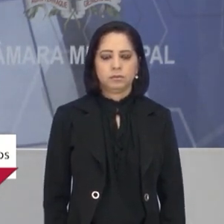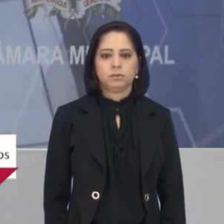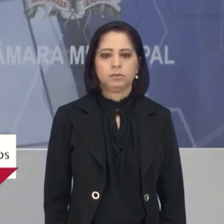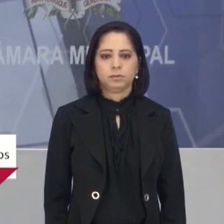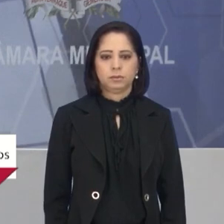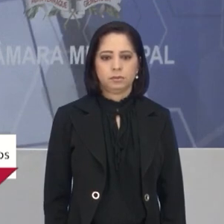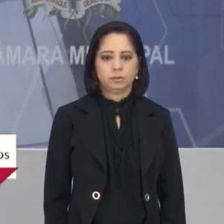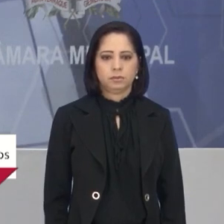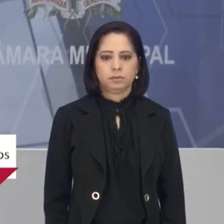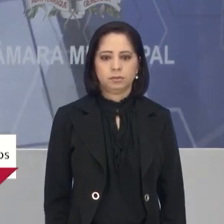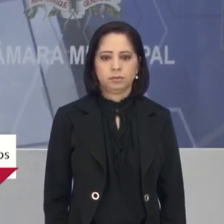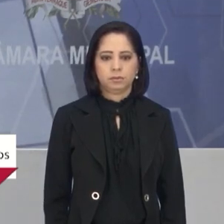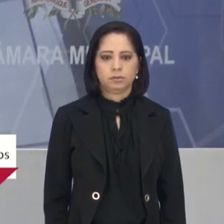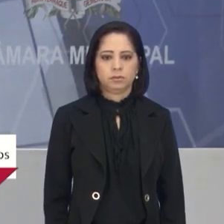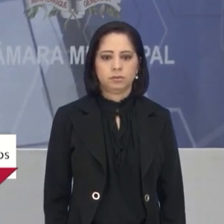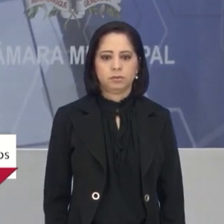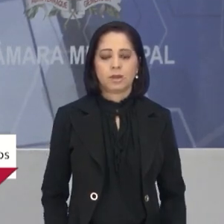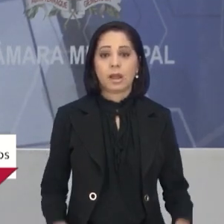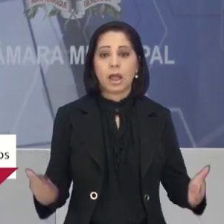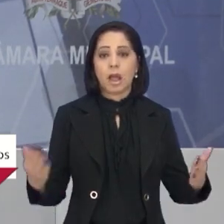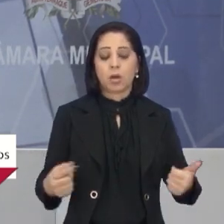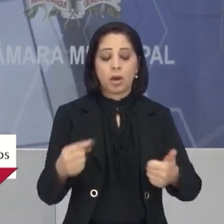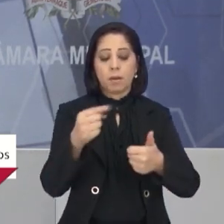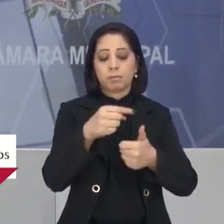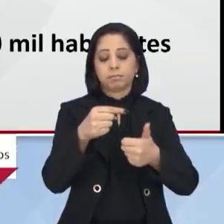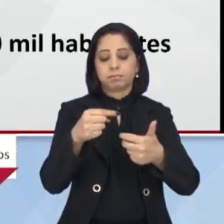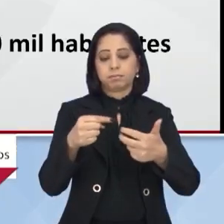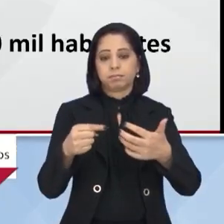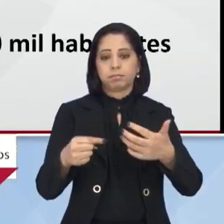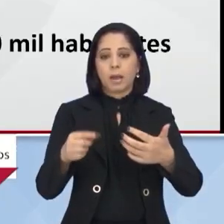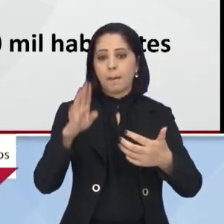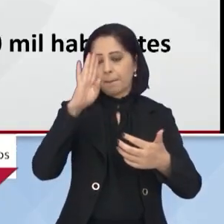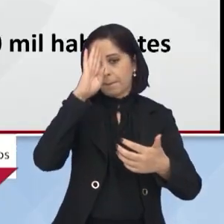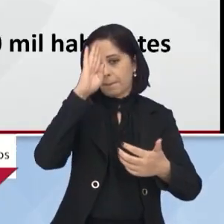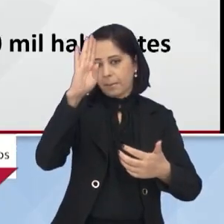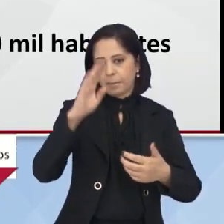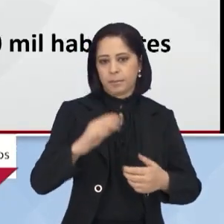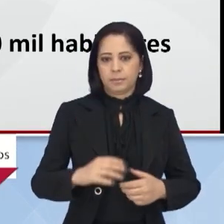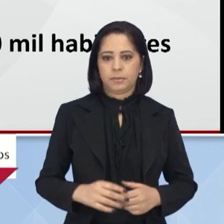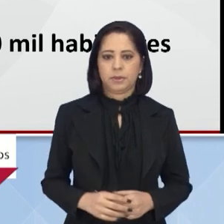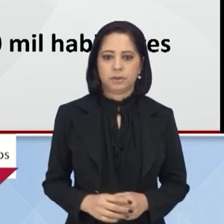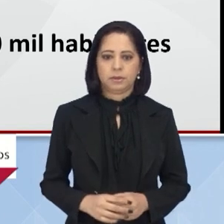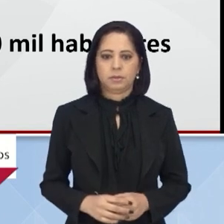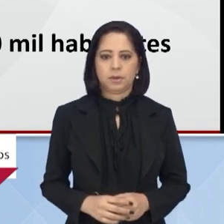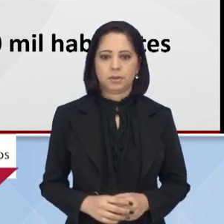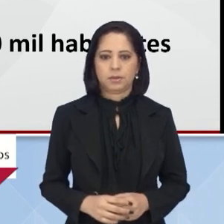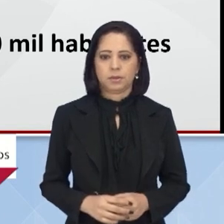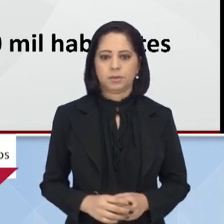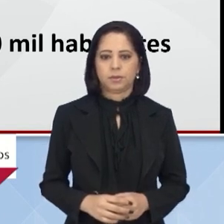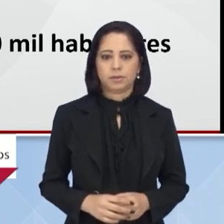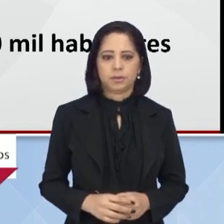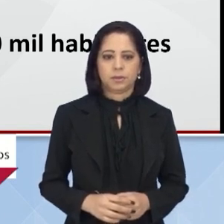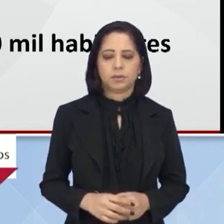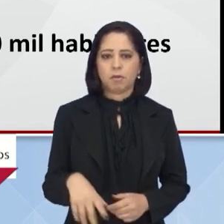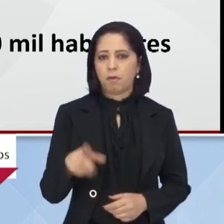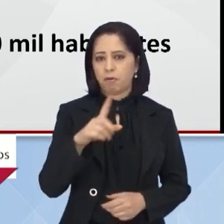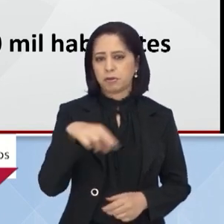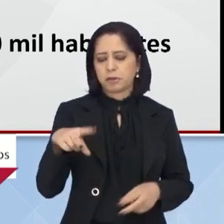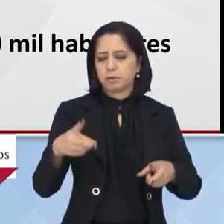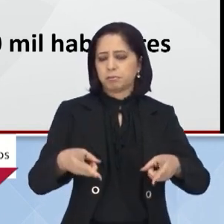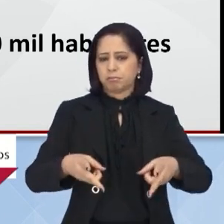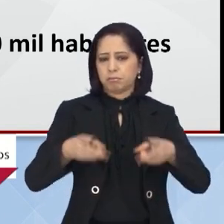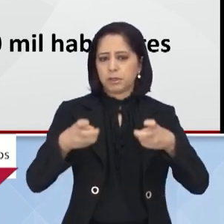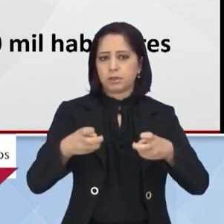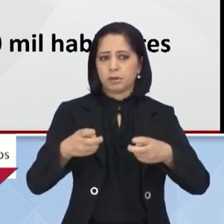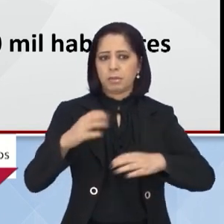muito bem agora vou eu vou passar a falar dos principais pontos de observação para para para que os senhores observem né na na na execução para botar na prática